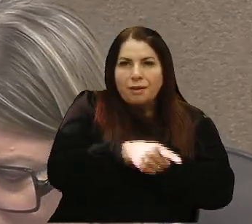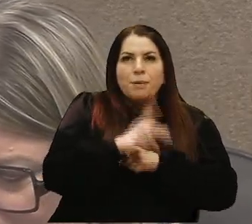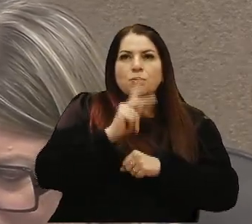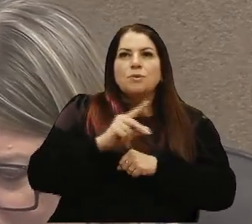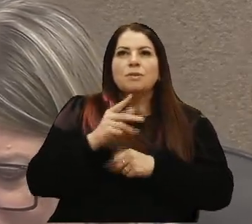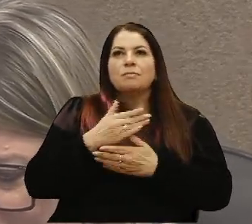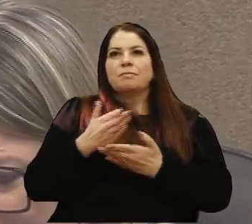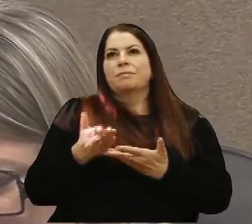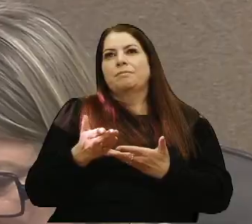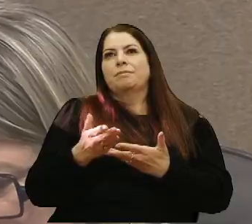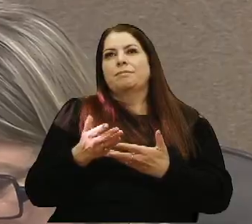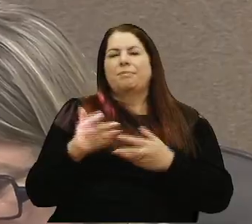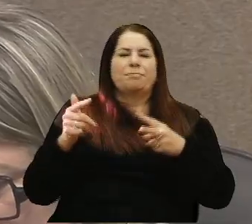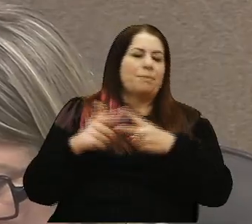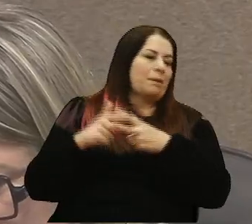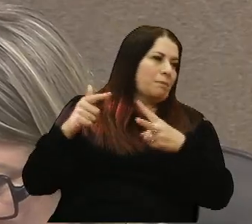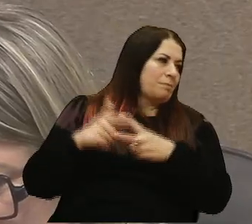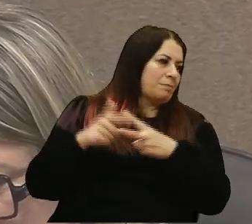já começa o quê? Briga.